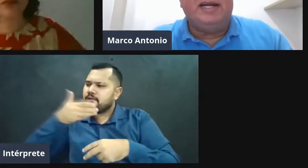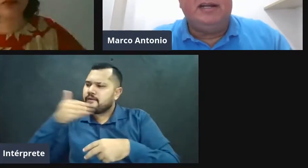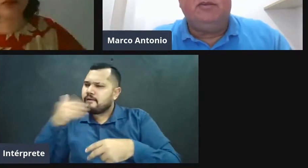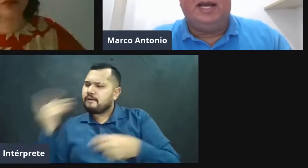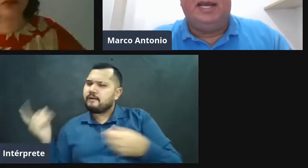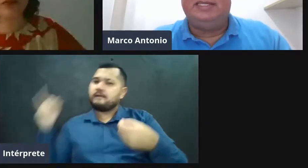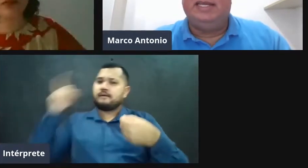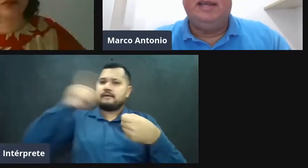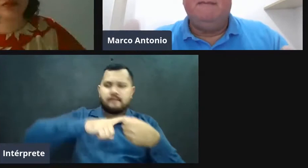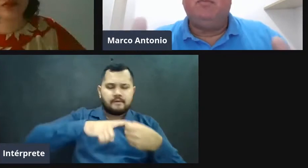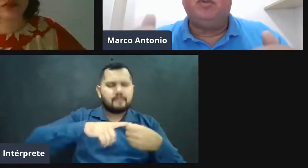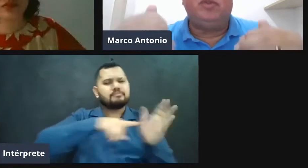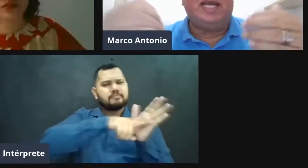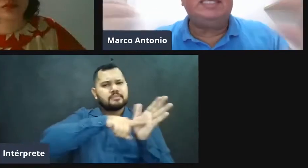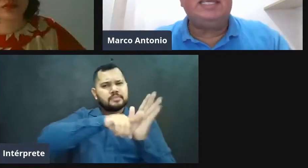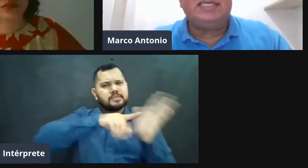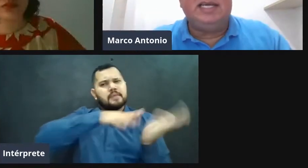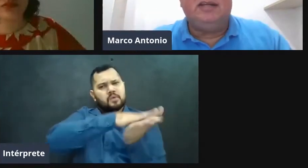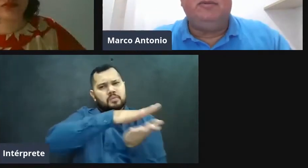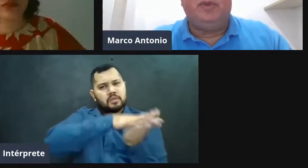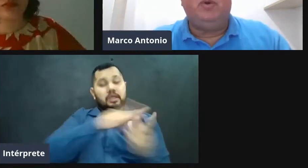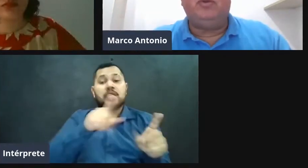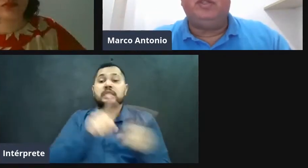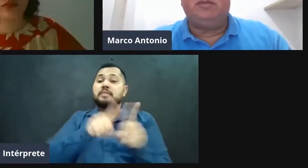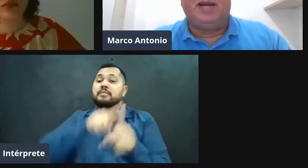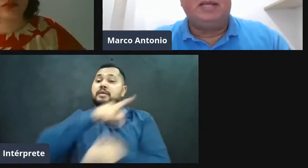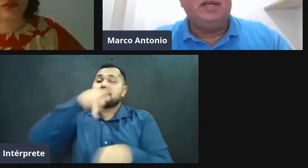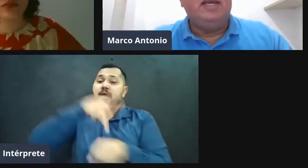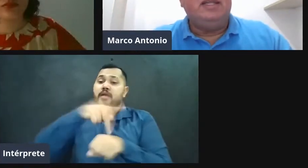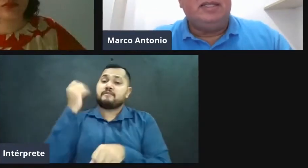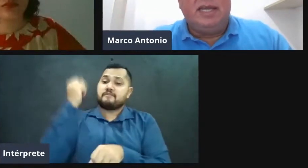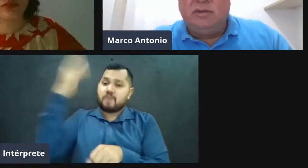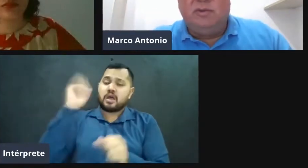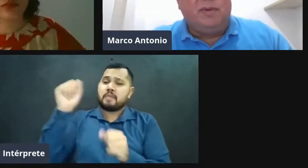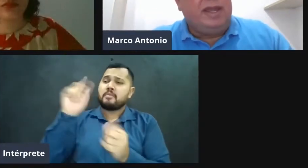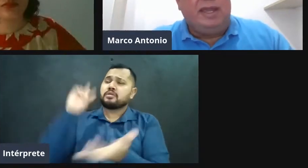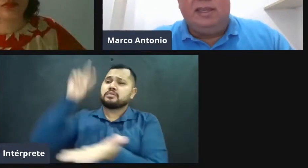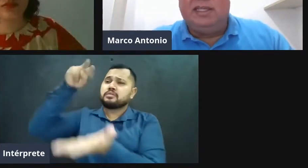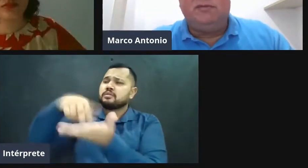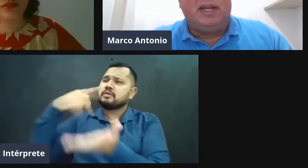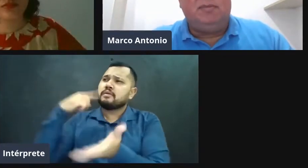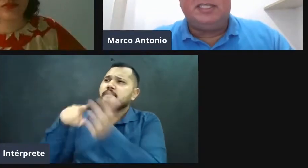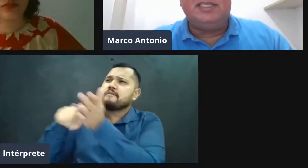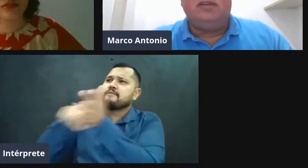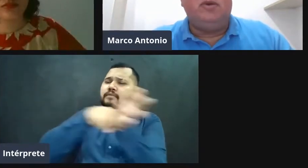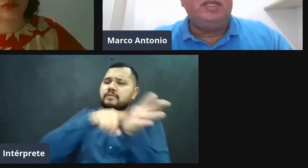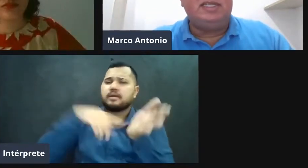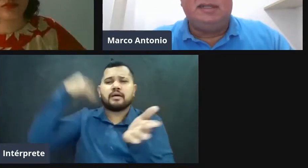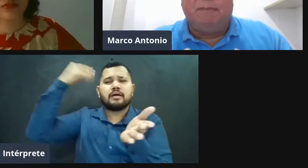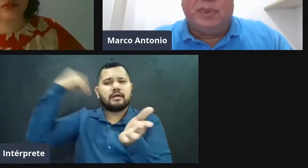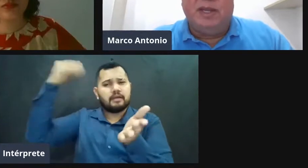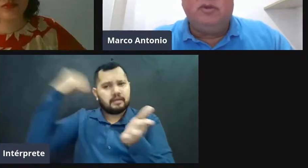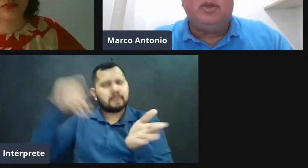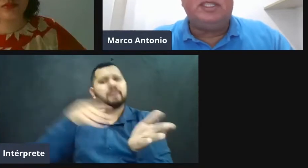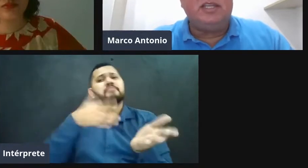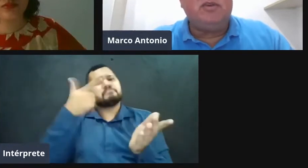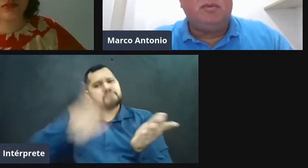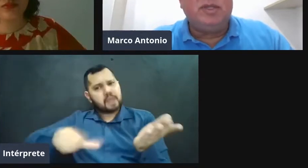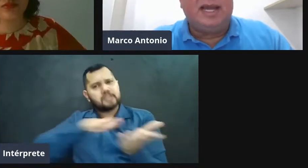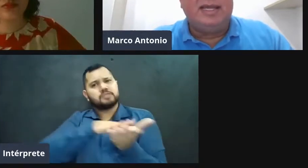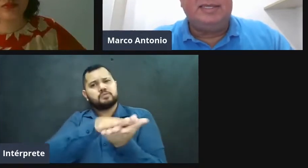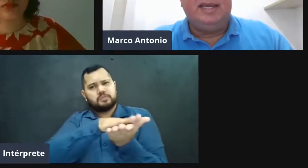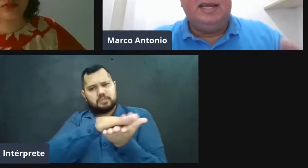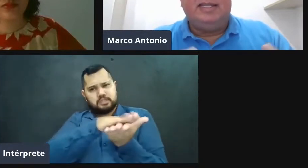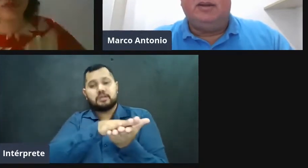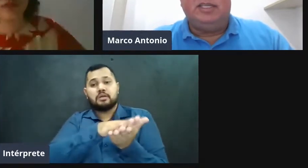estar publicando mais, né? Possam estar acessando outros espaços, tanto, e a gente fala de pesquisadores, tanto